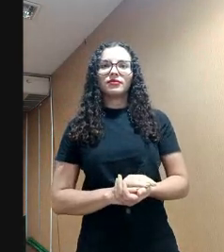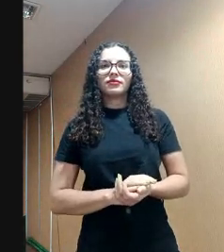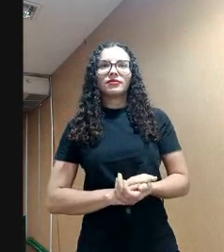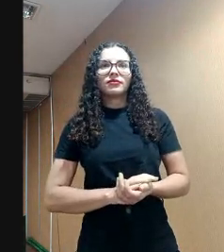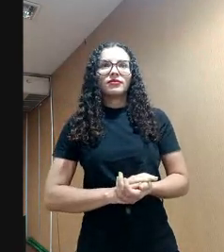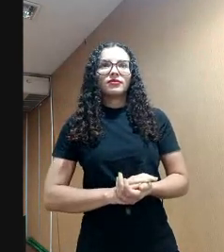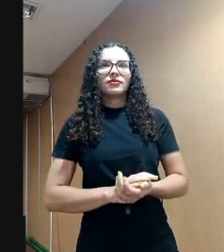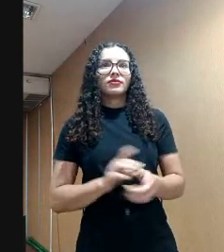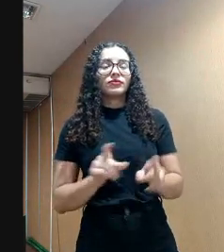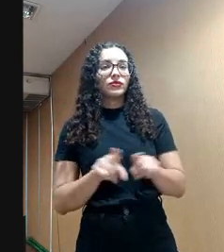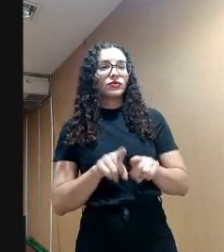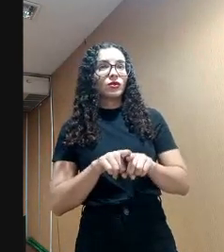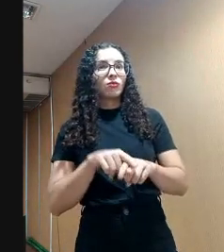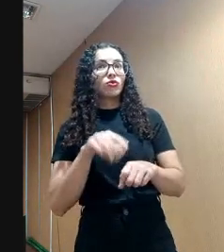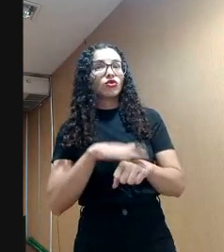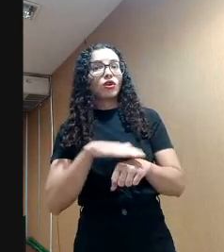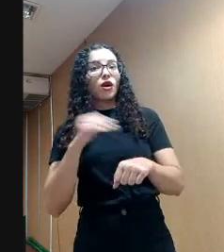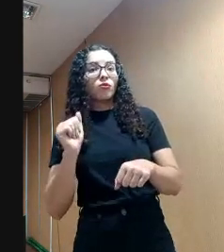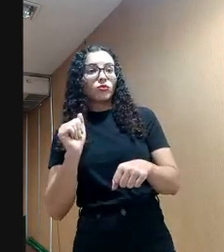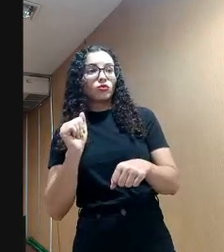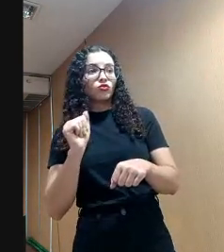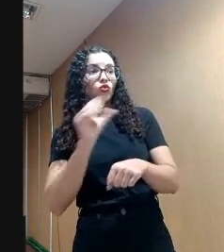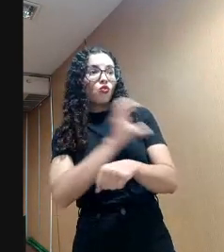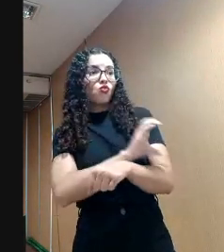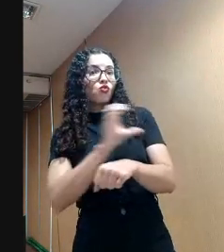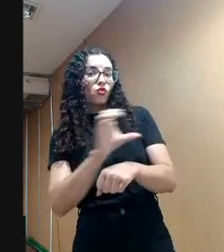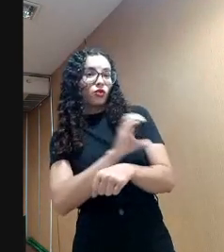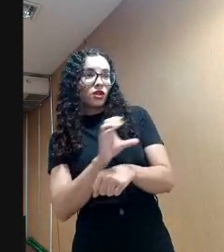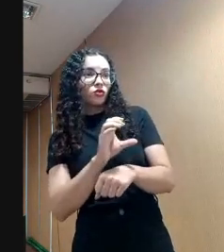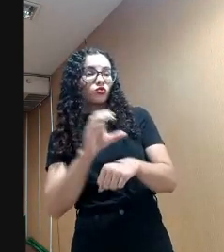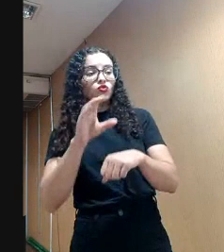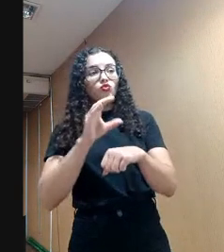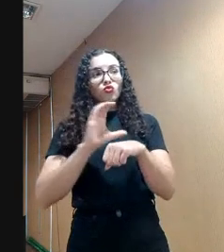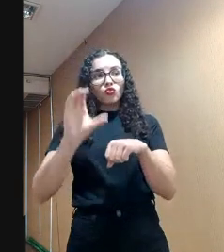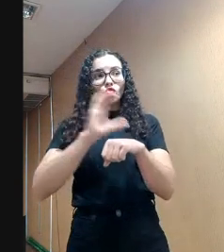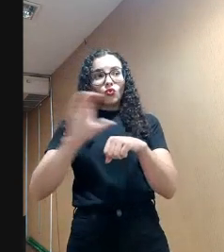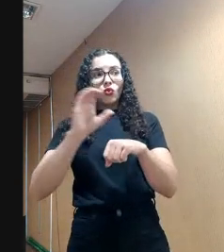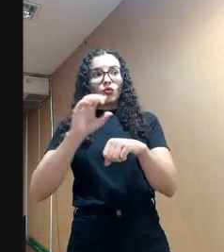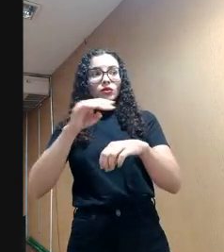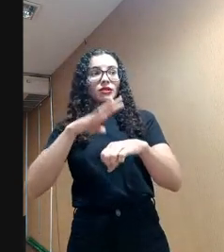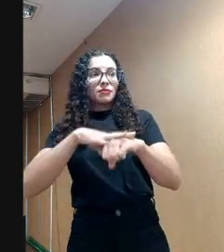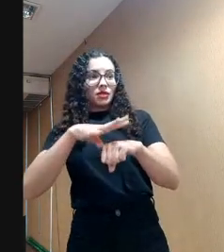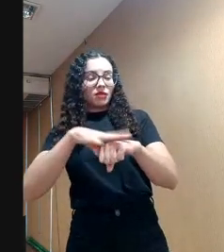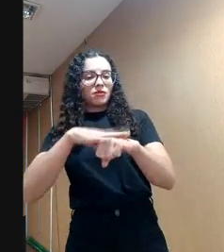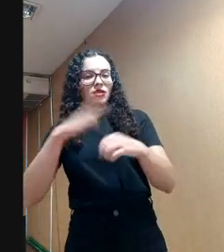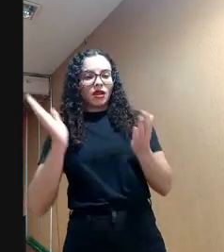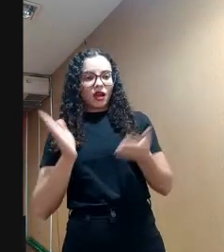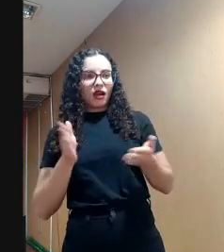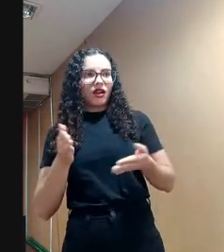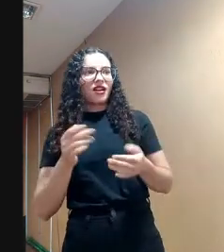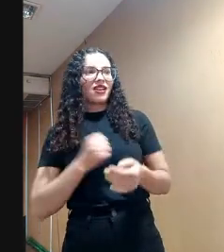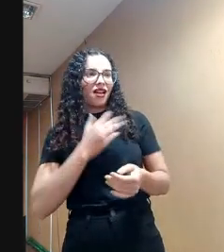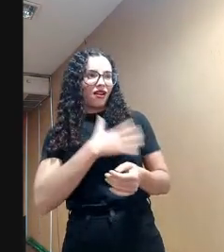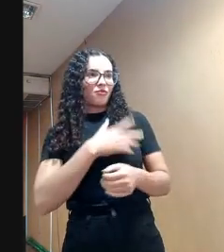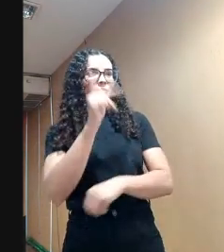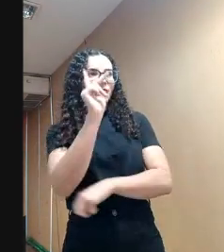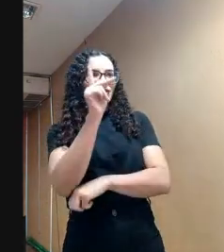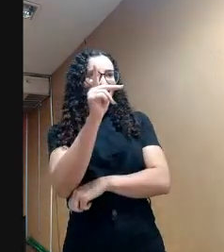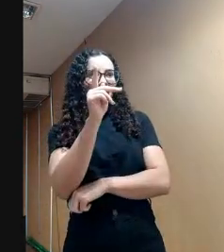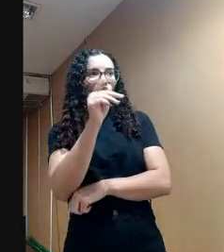Também convido o coordenador do curso de licenciatura em matemática do Campus Pesqueira, professor Carlos Bino.